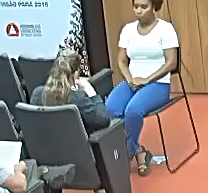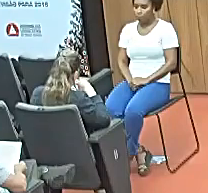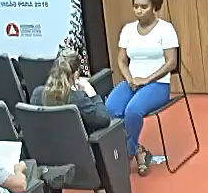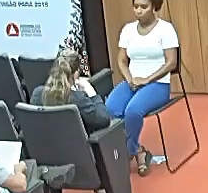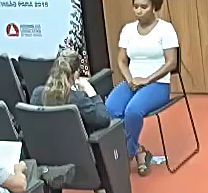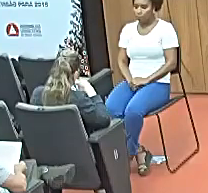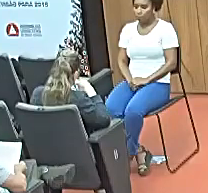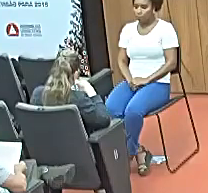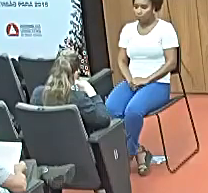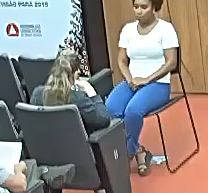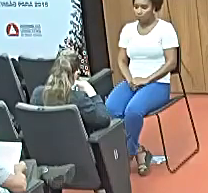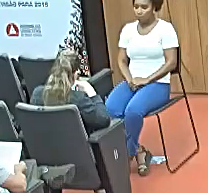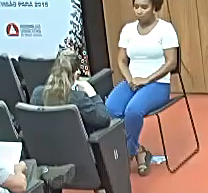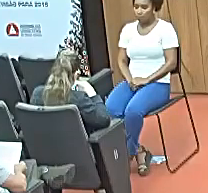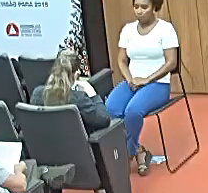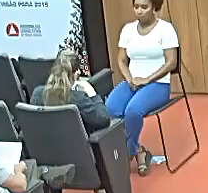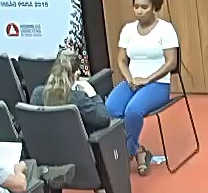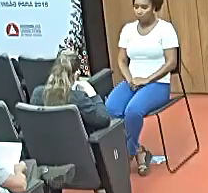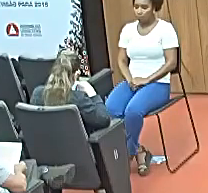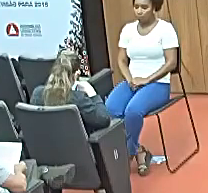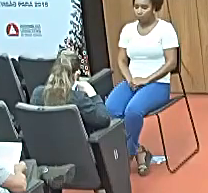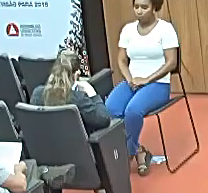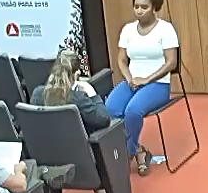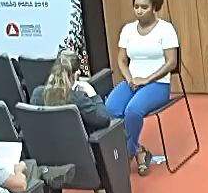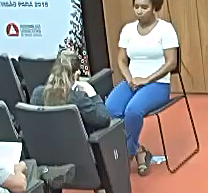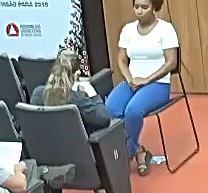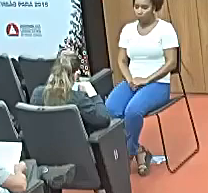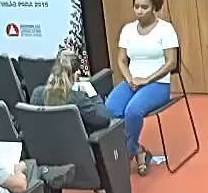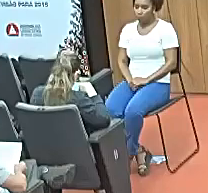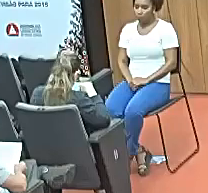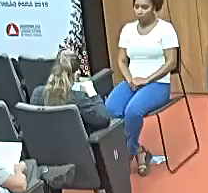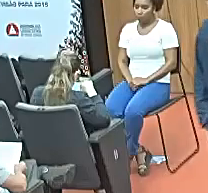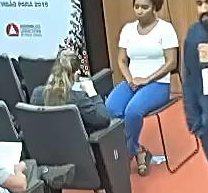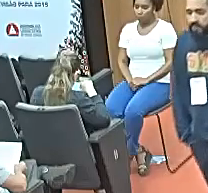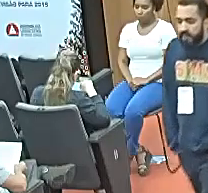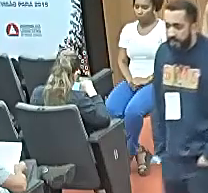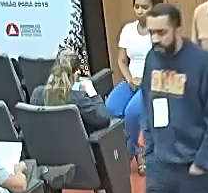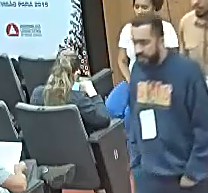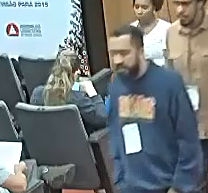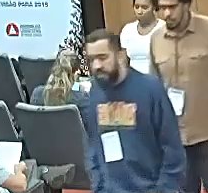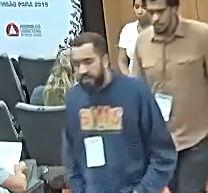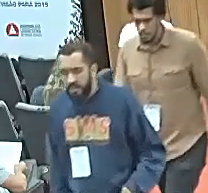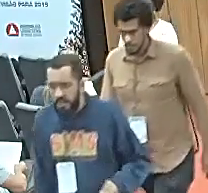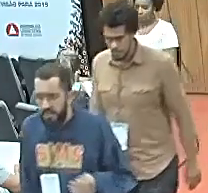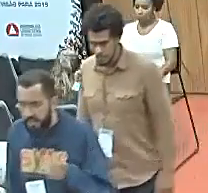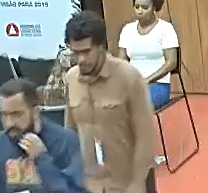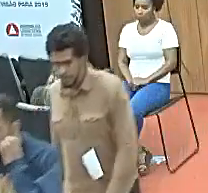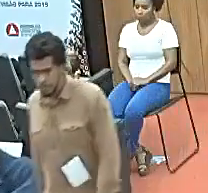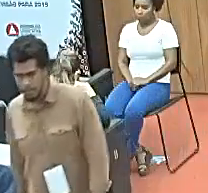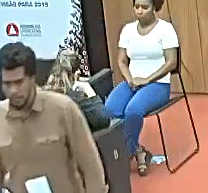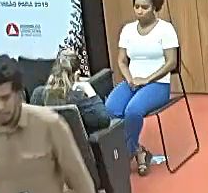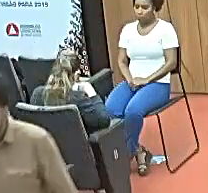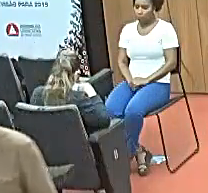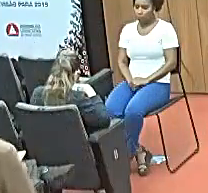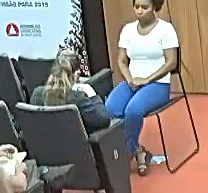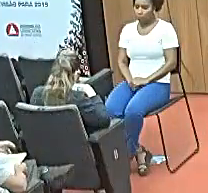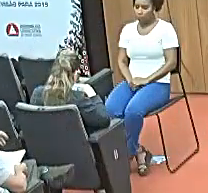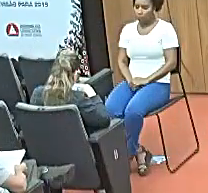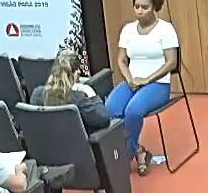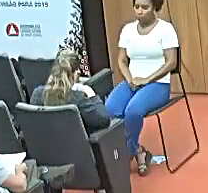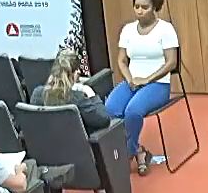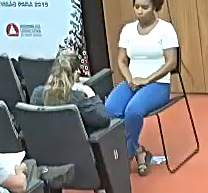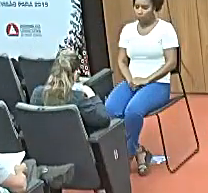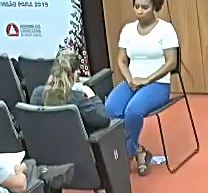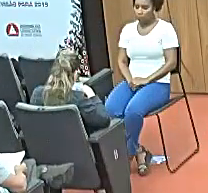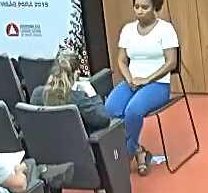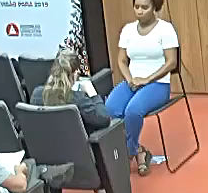a subsecretaria de polícia sobre drogas precisa de apoio necessário para implantar as medidas de educação e prevenção que eles precisam